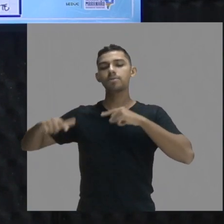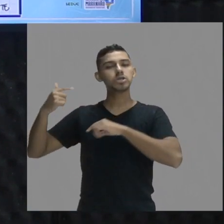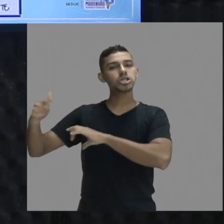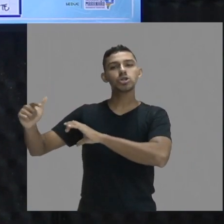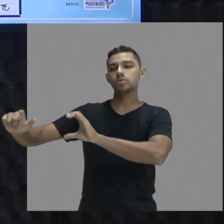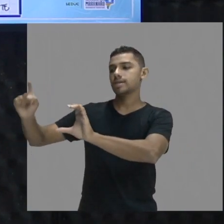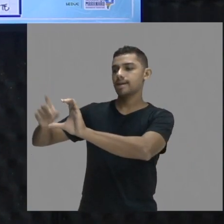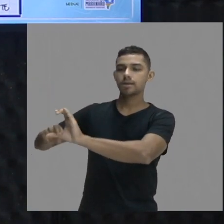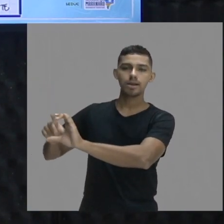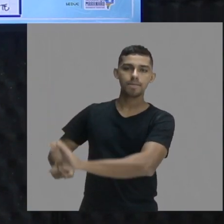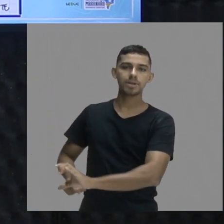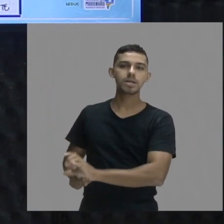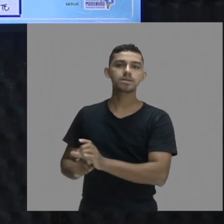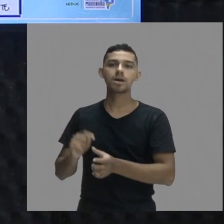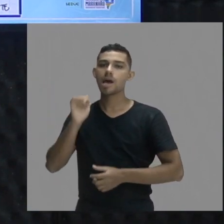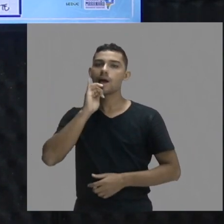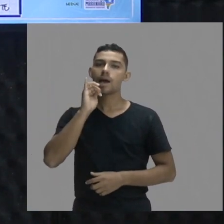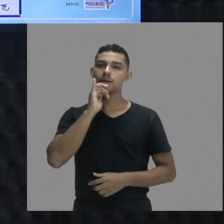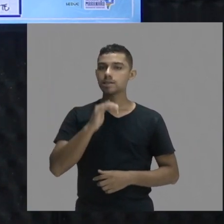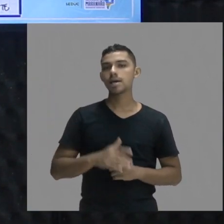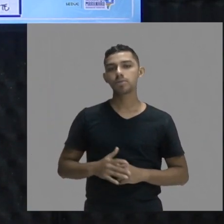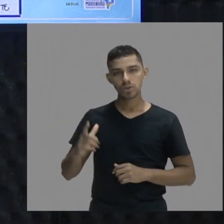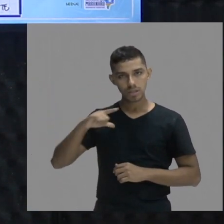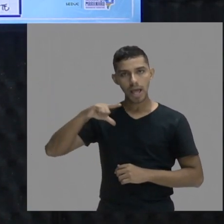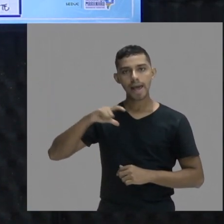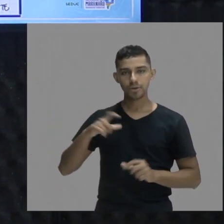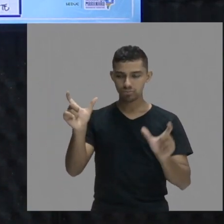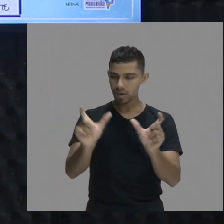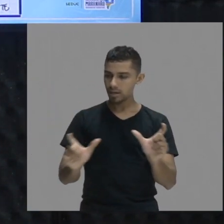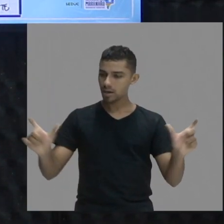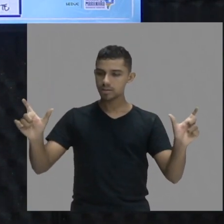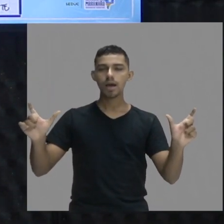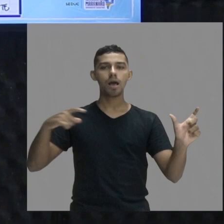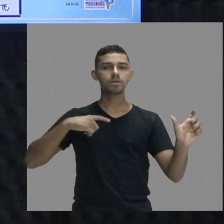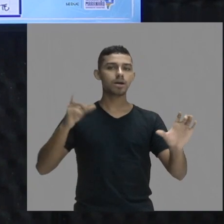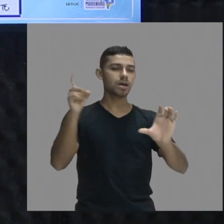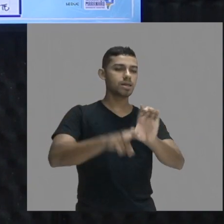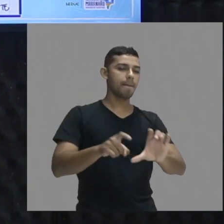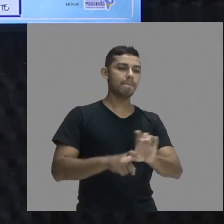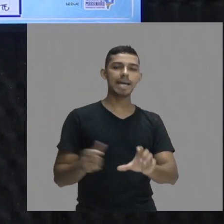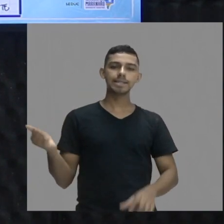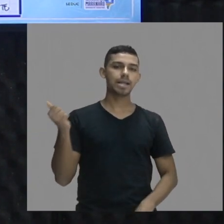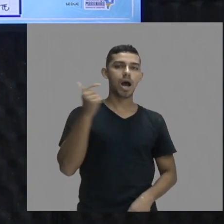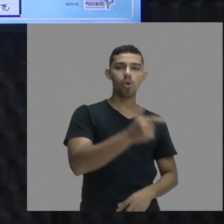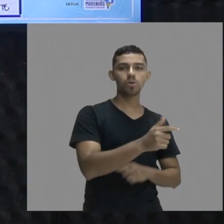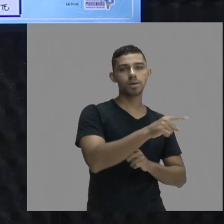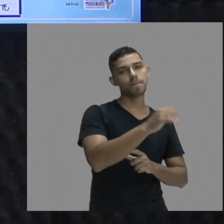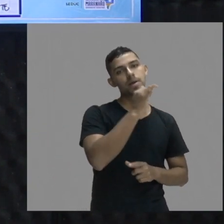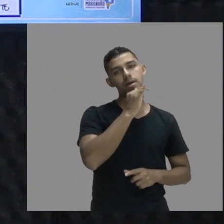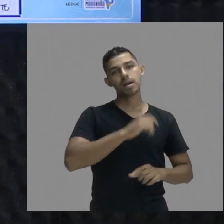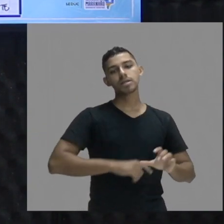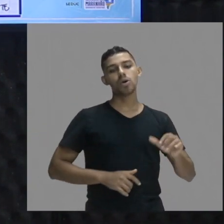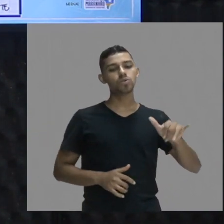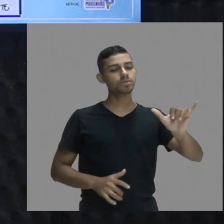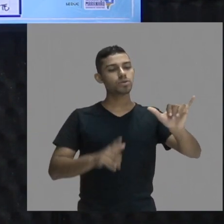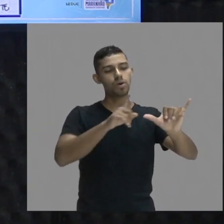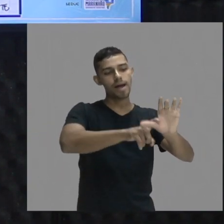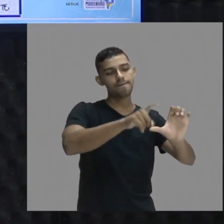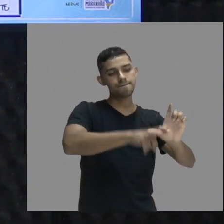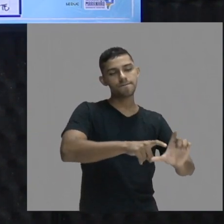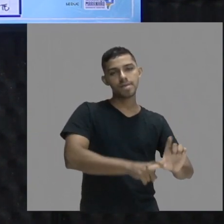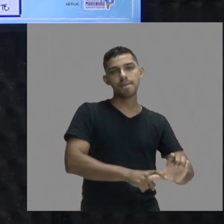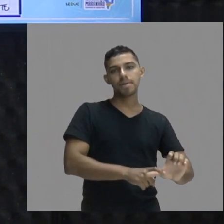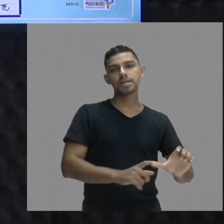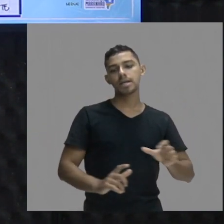uma grandeza que depende da outra grandeza. Então, no nosso exemplozinho, o Y é minha variável dependente e o X é a